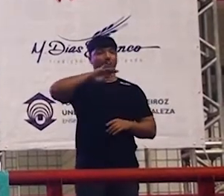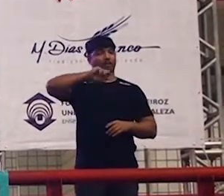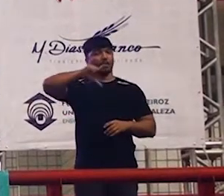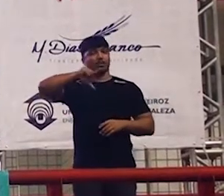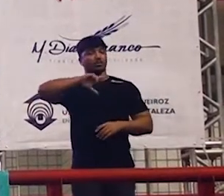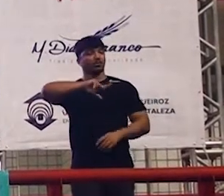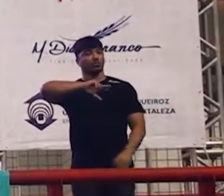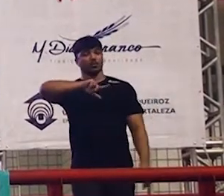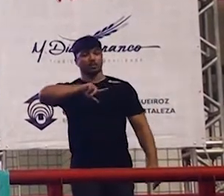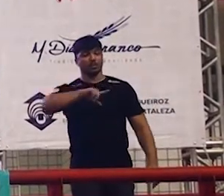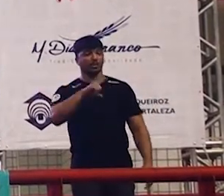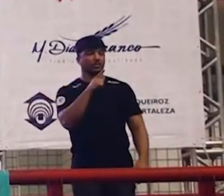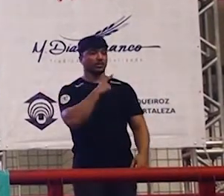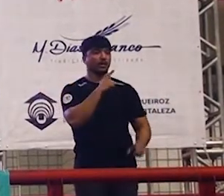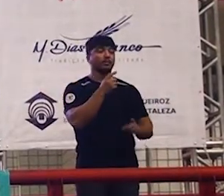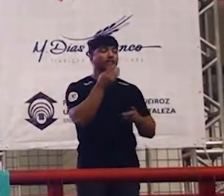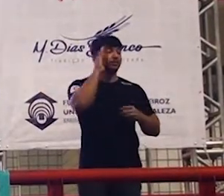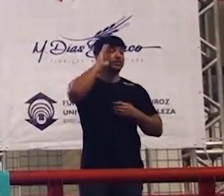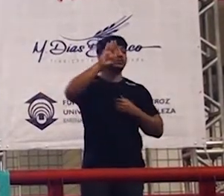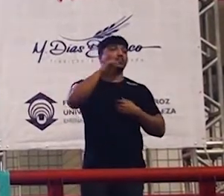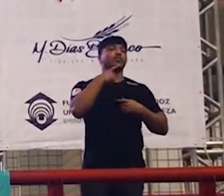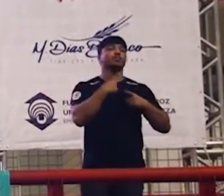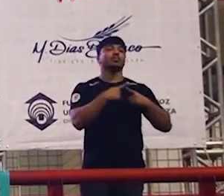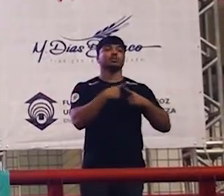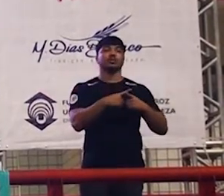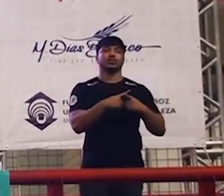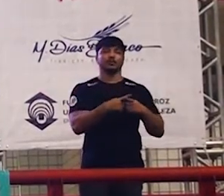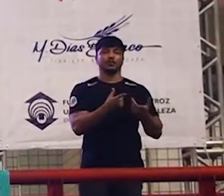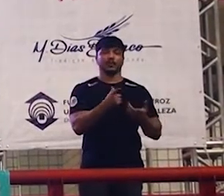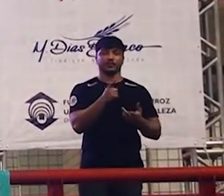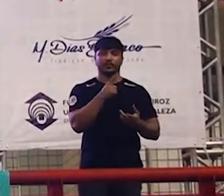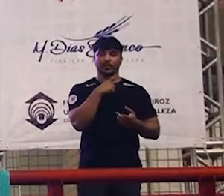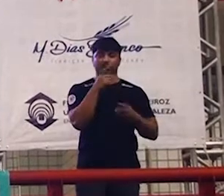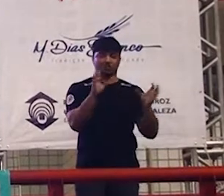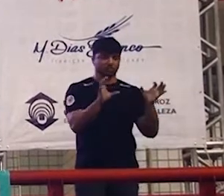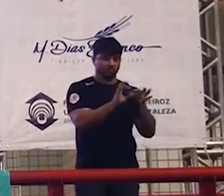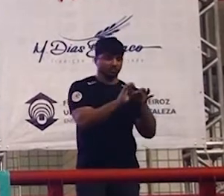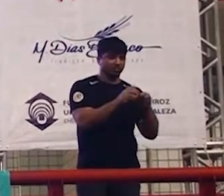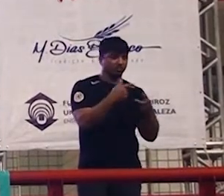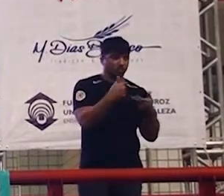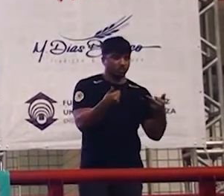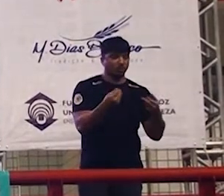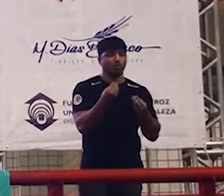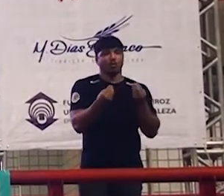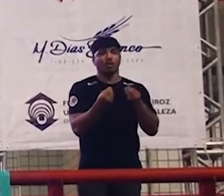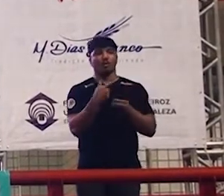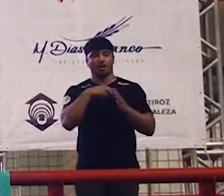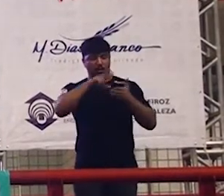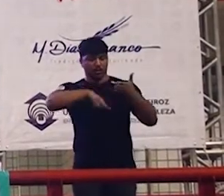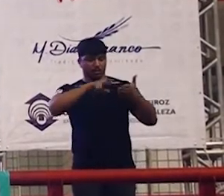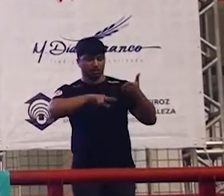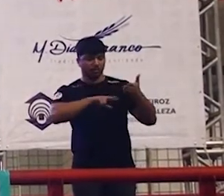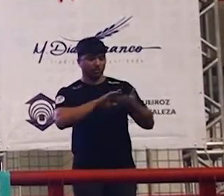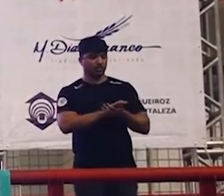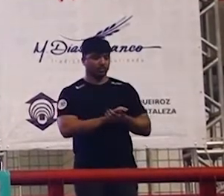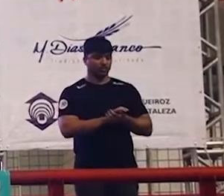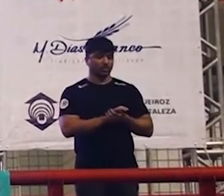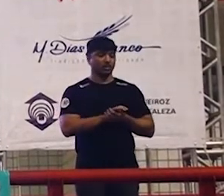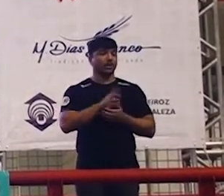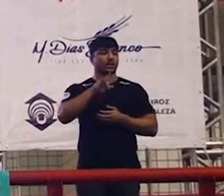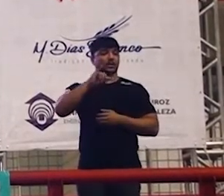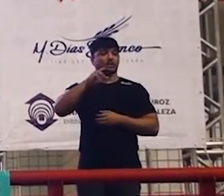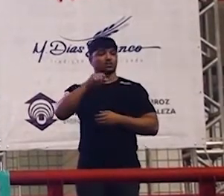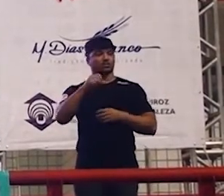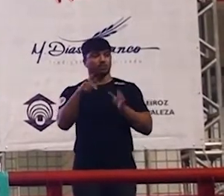verbal se dá principalmente pela interlocução que se realiza com o leitor, intertextualidade